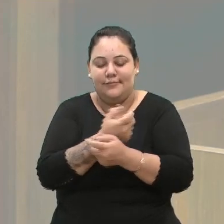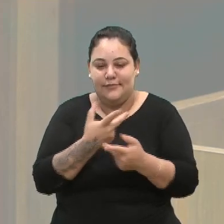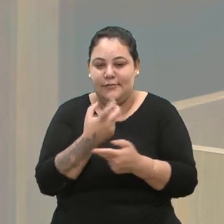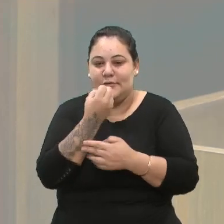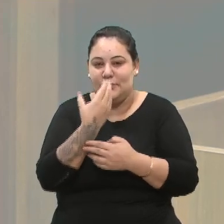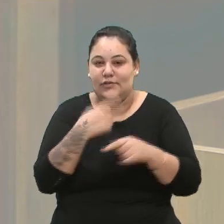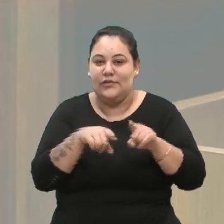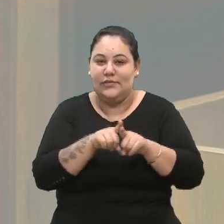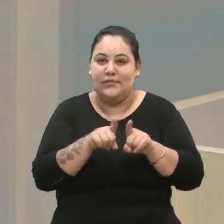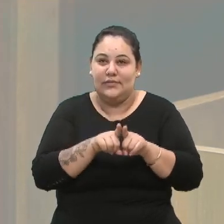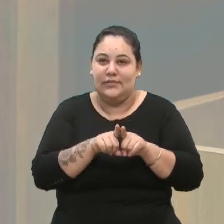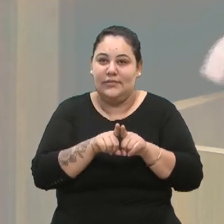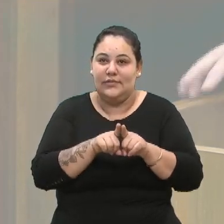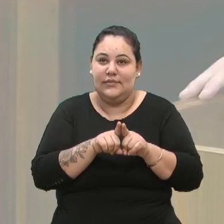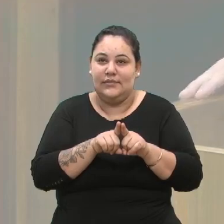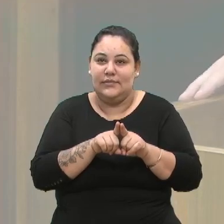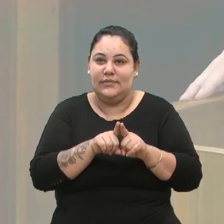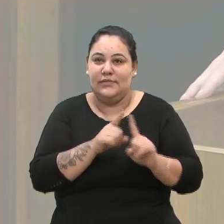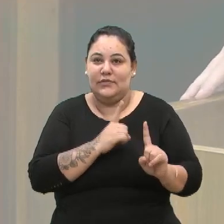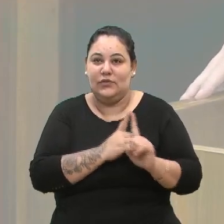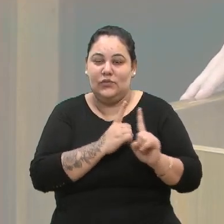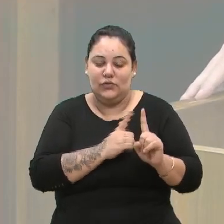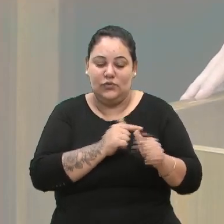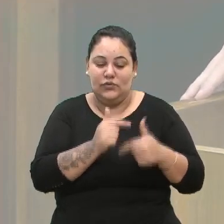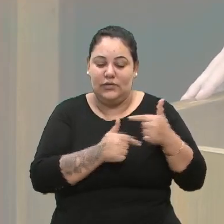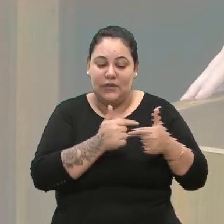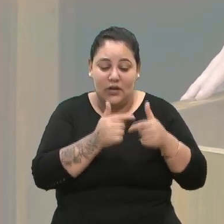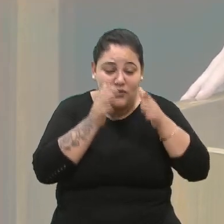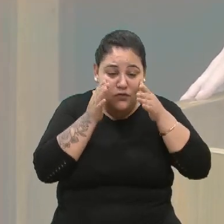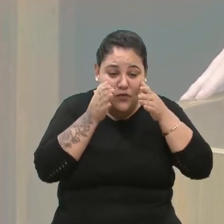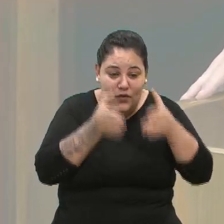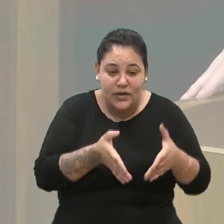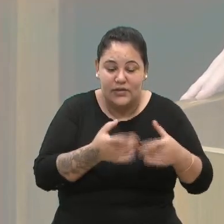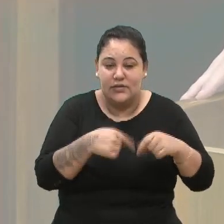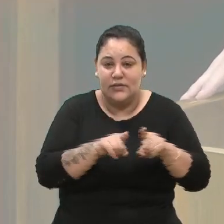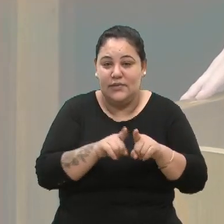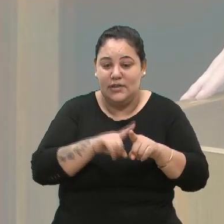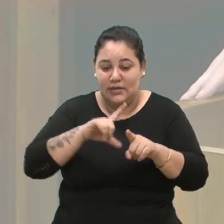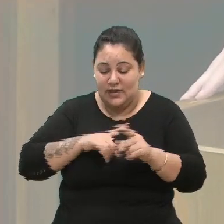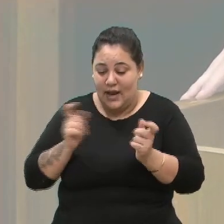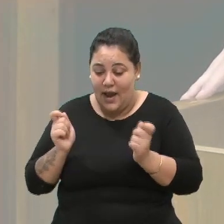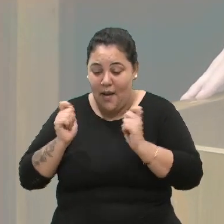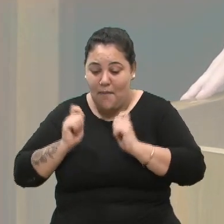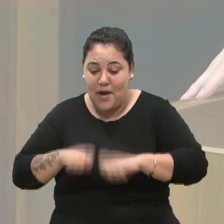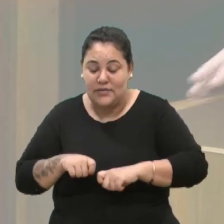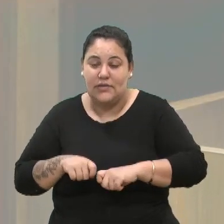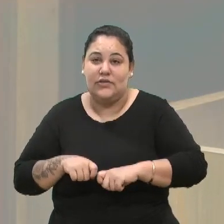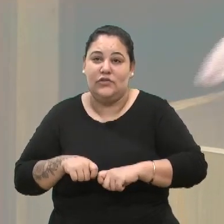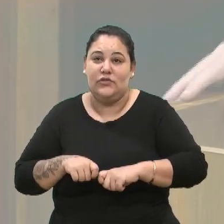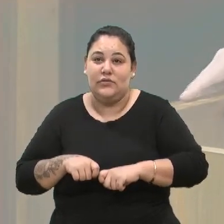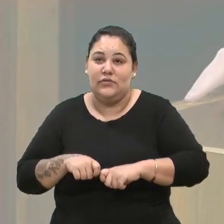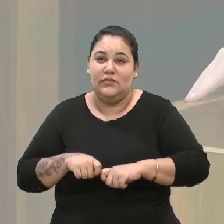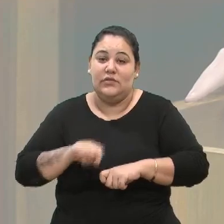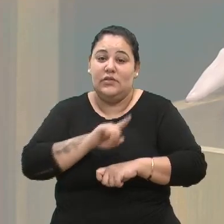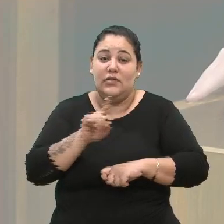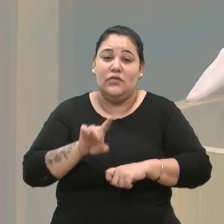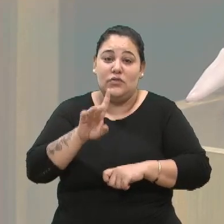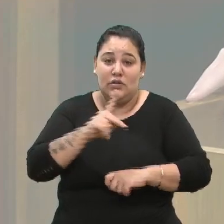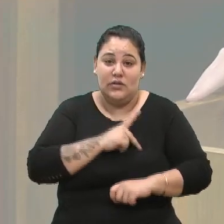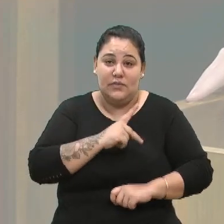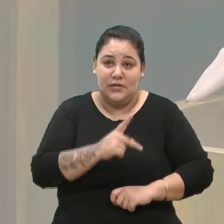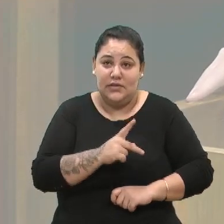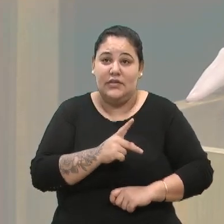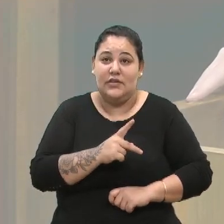vamos dizer assim, ao encontro de um trabalho focado, de um trabalho competente, não só da presidente Maria de